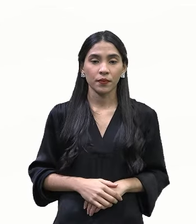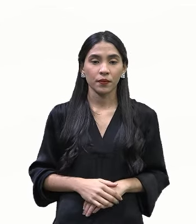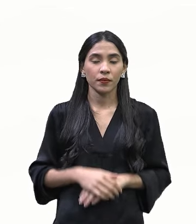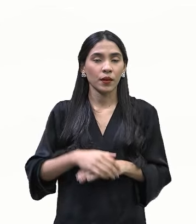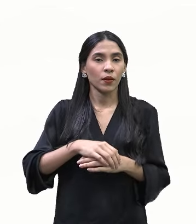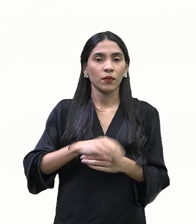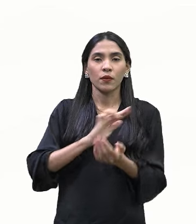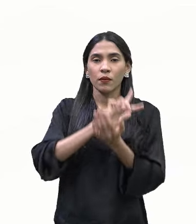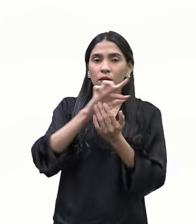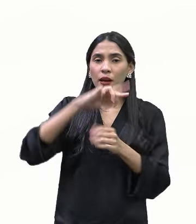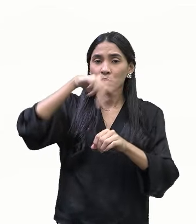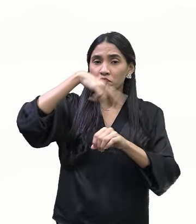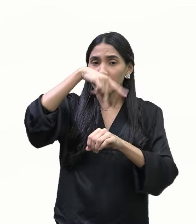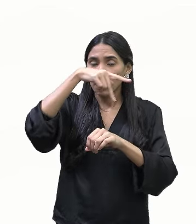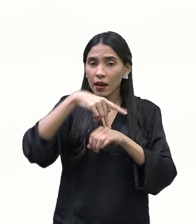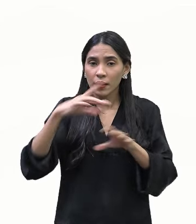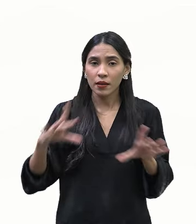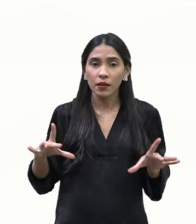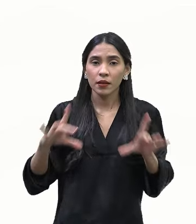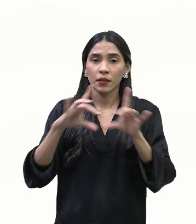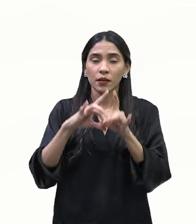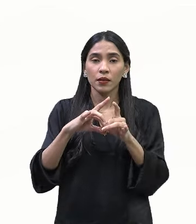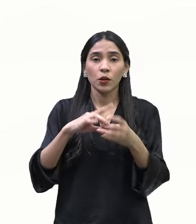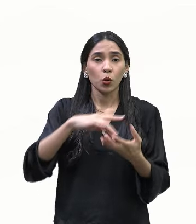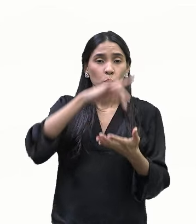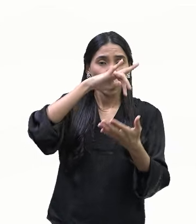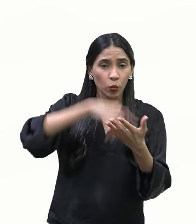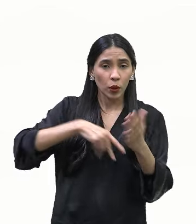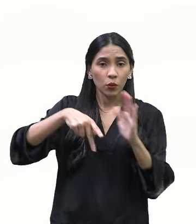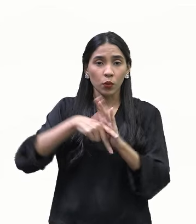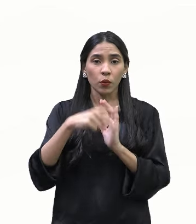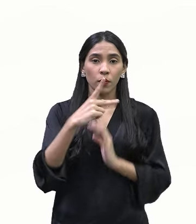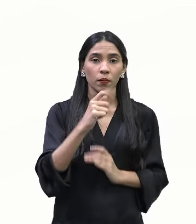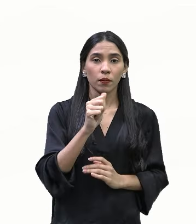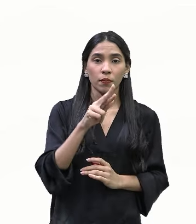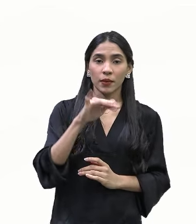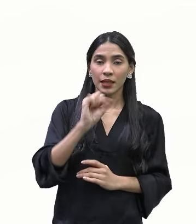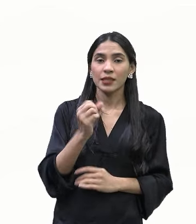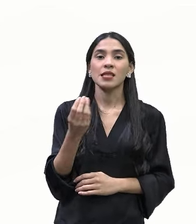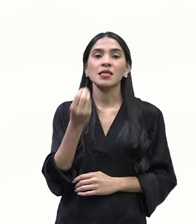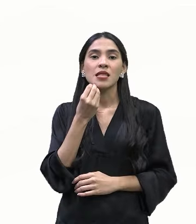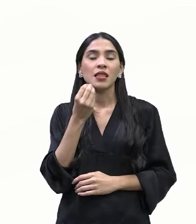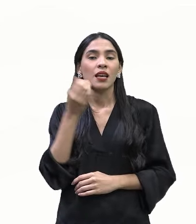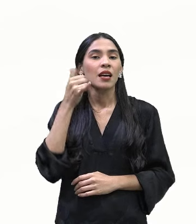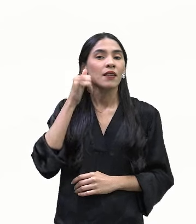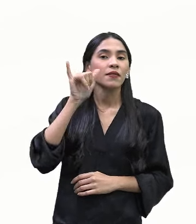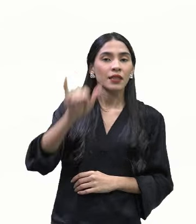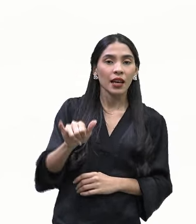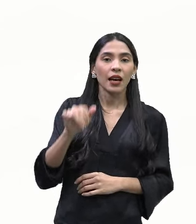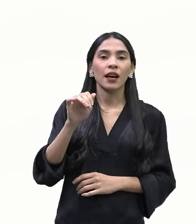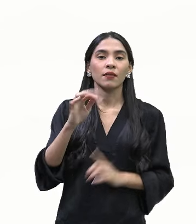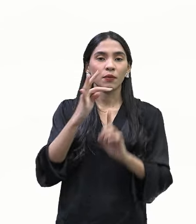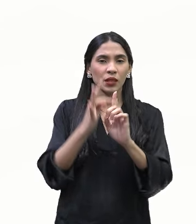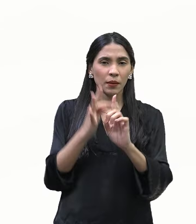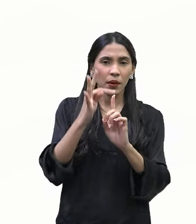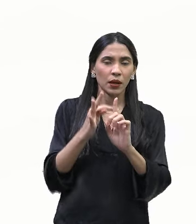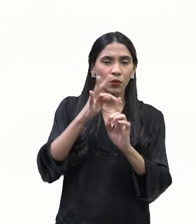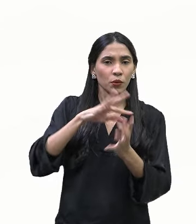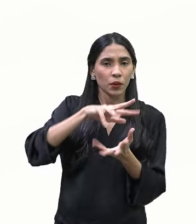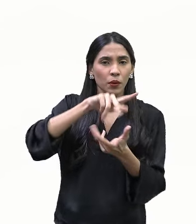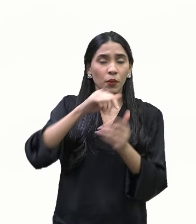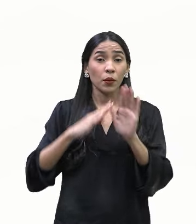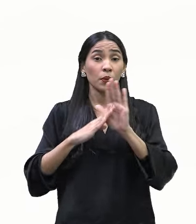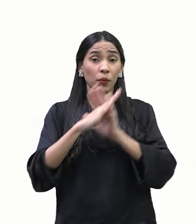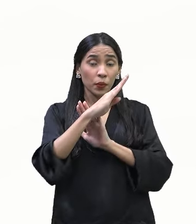vários países se juntaram no Acordo de Paris para tentar impedir com que esse aumento realmente